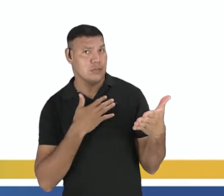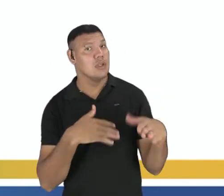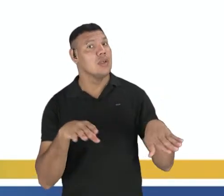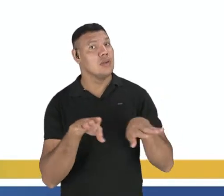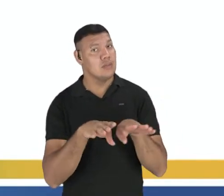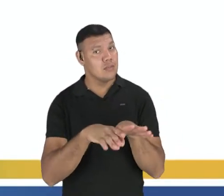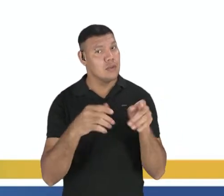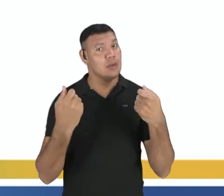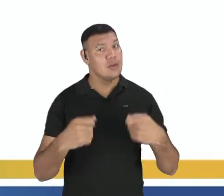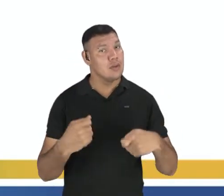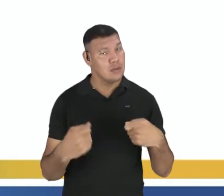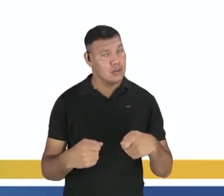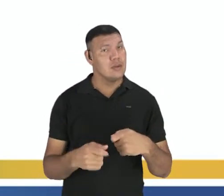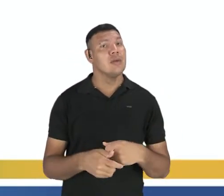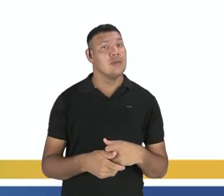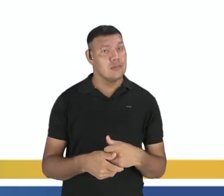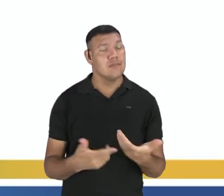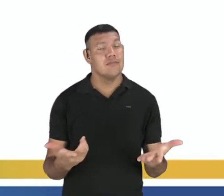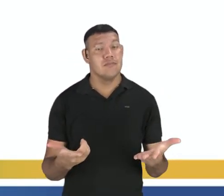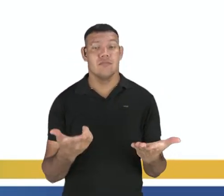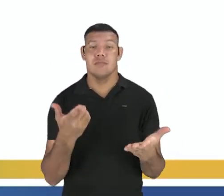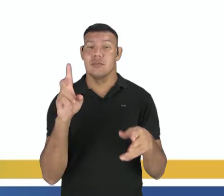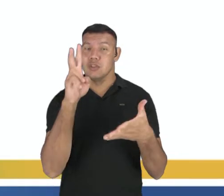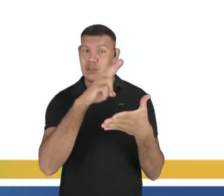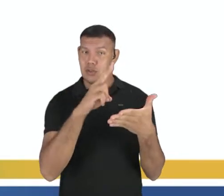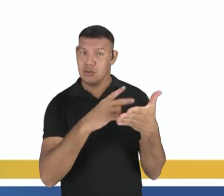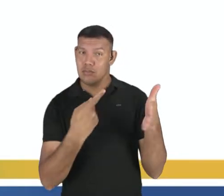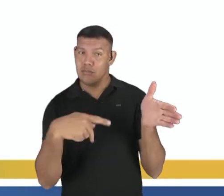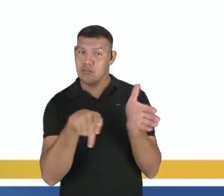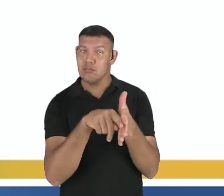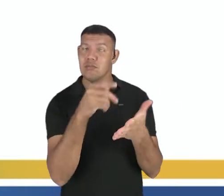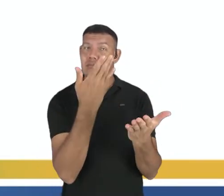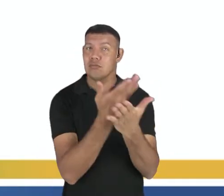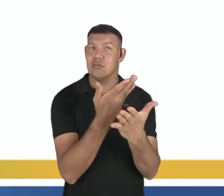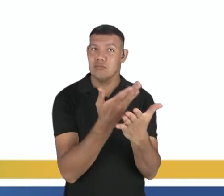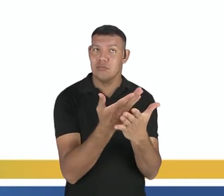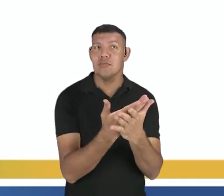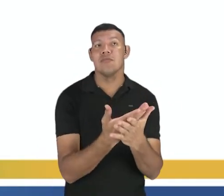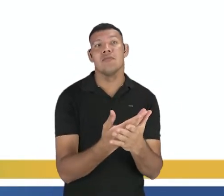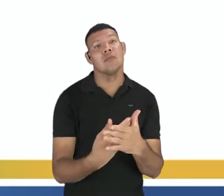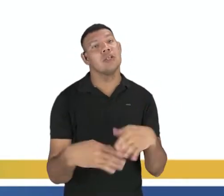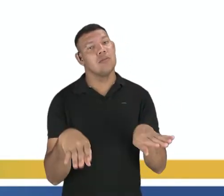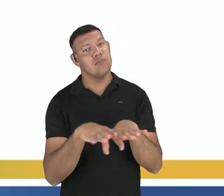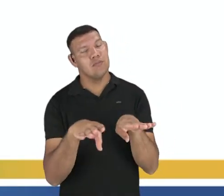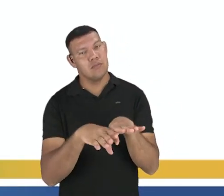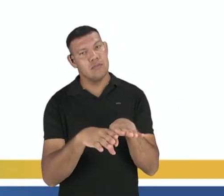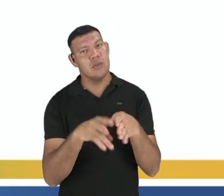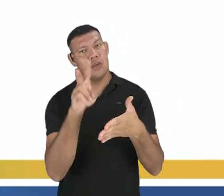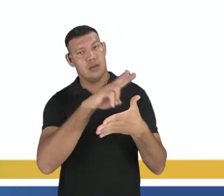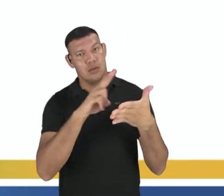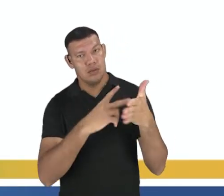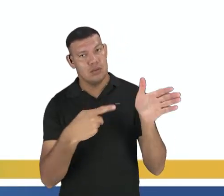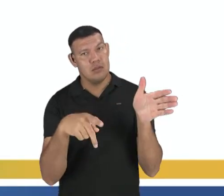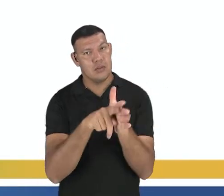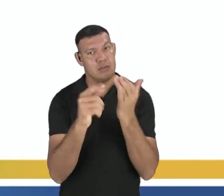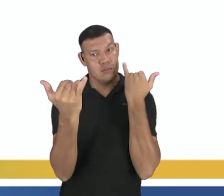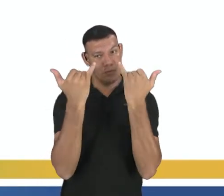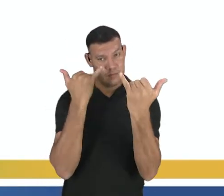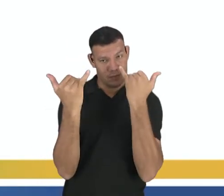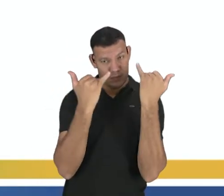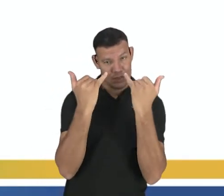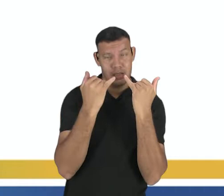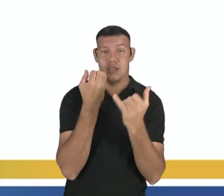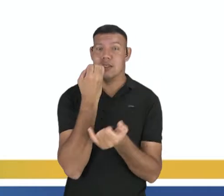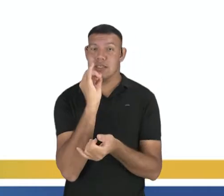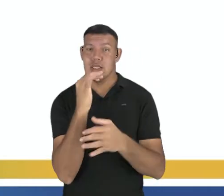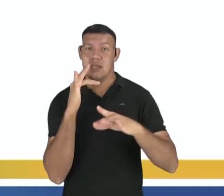também temos a leitura para o estudo e nós também temos a leitura para a informação. No momento que eu estou ali, por exemplo, numa